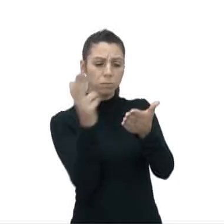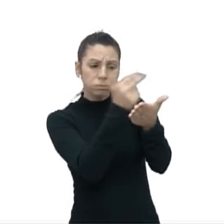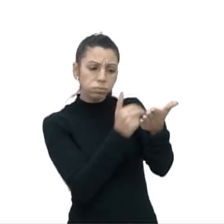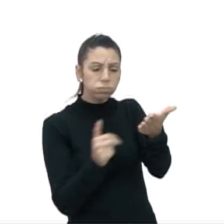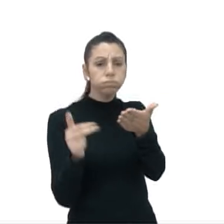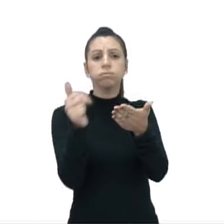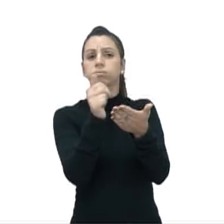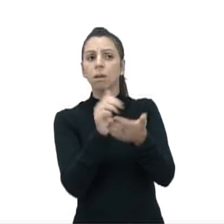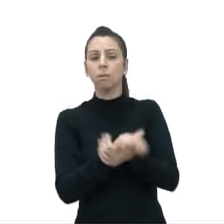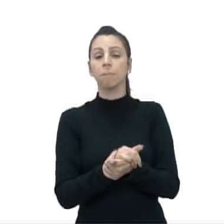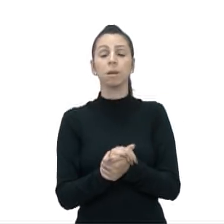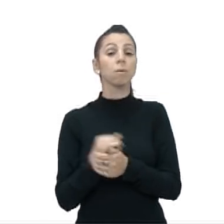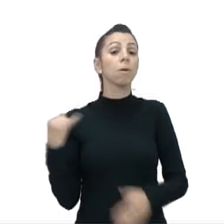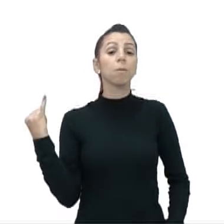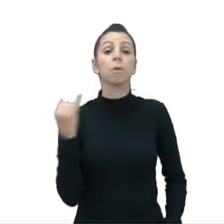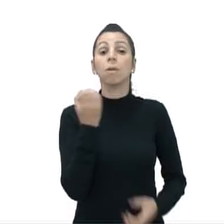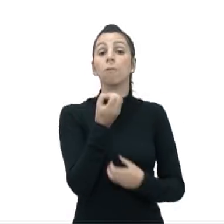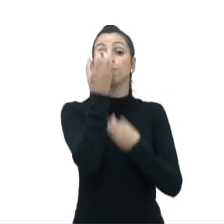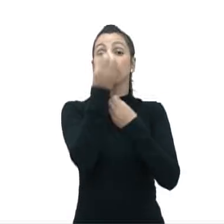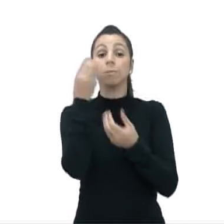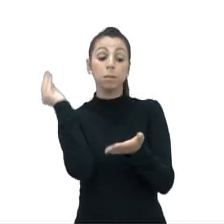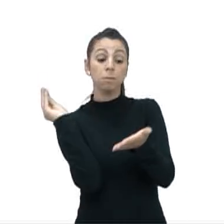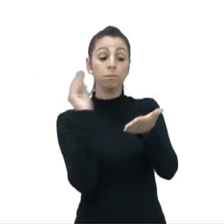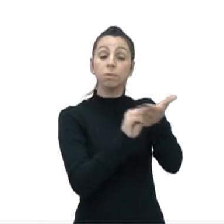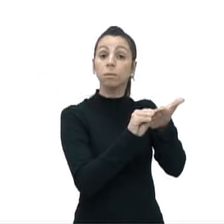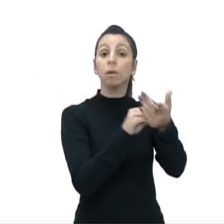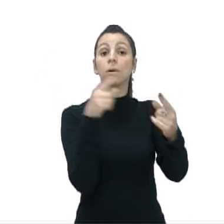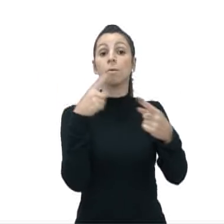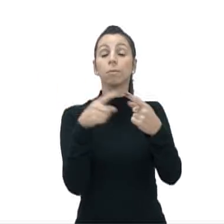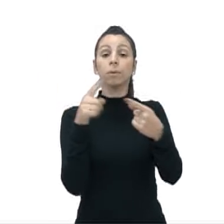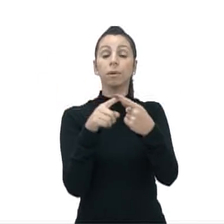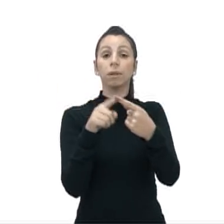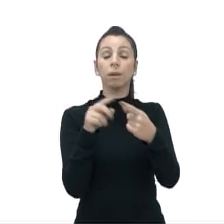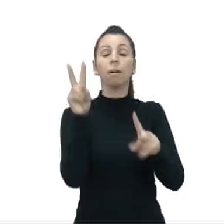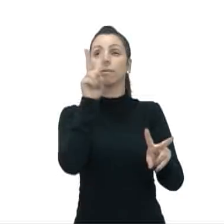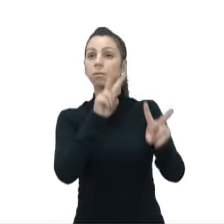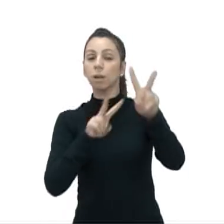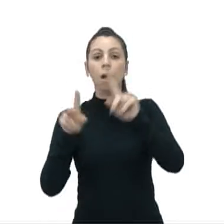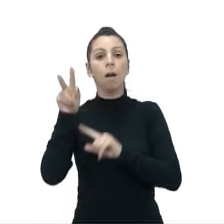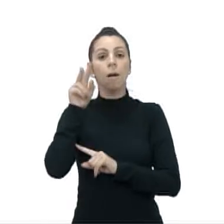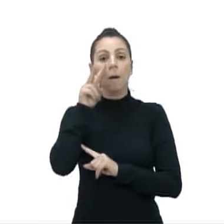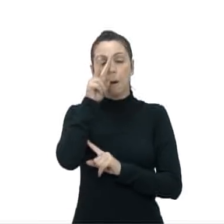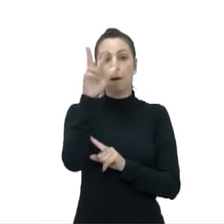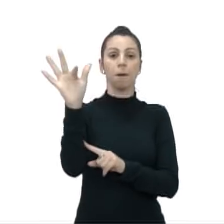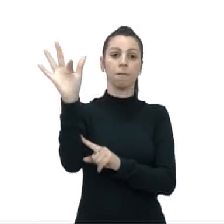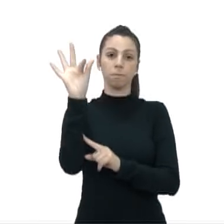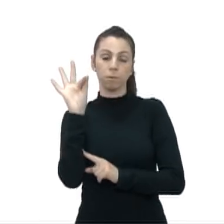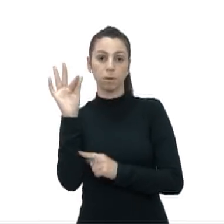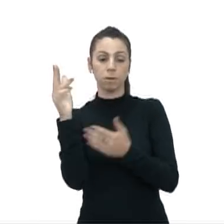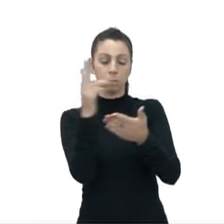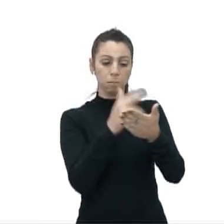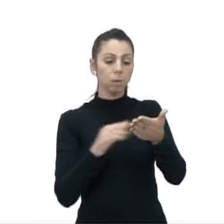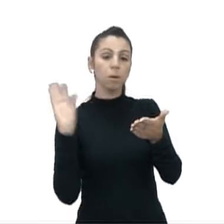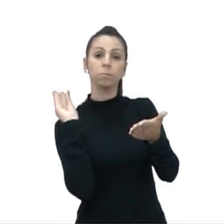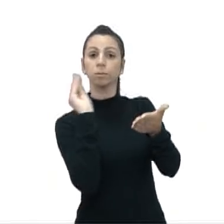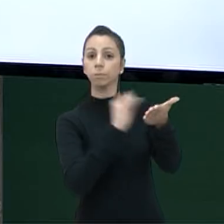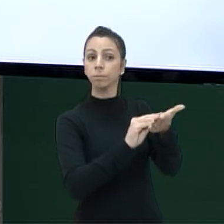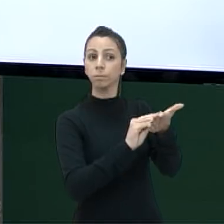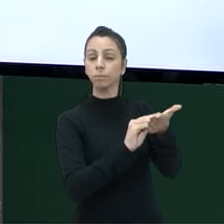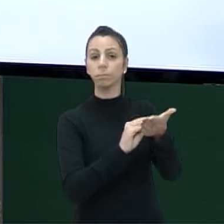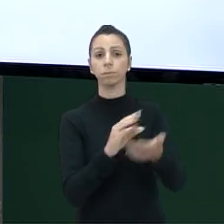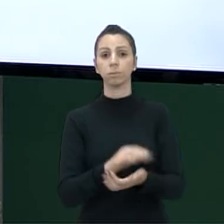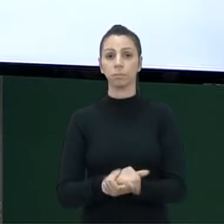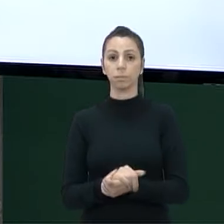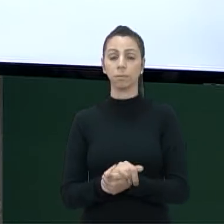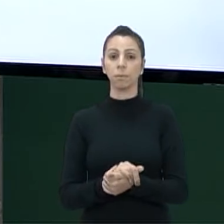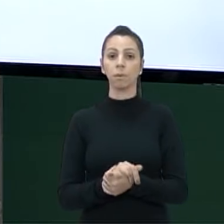caderno, certo? Mas é importante porque ajuda a visualizar as forças, ajuda a visualizar, né, o desenho, né? Isso aqui, inclusive, a gente